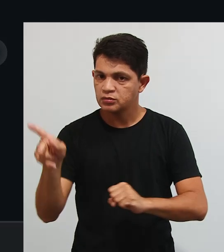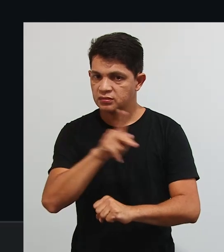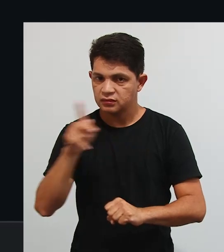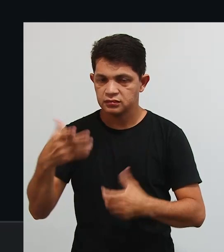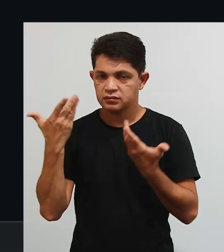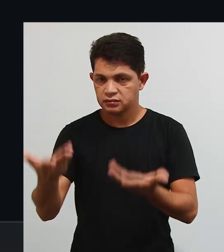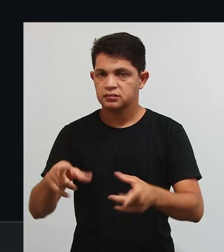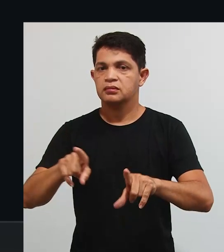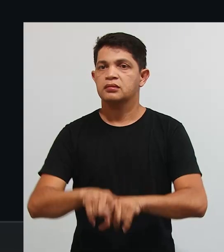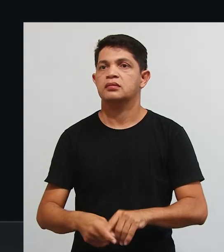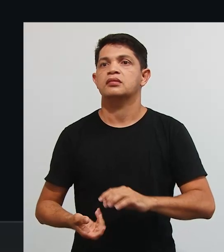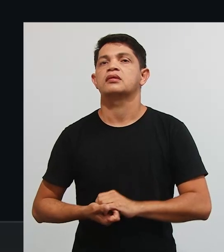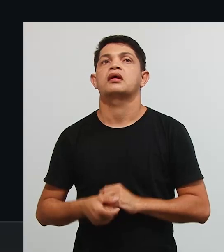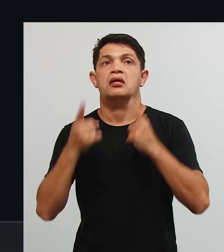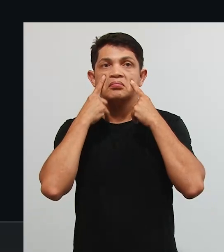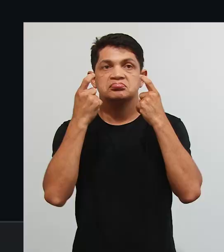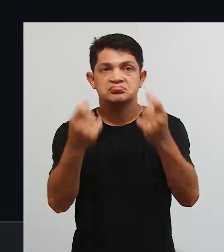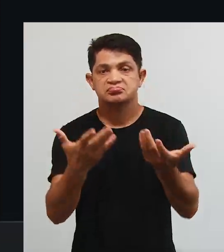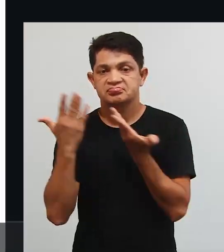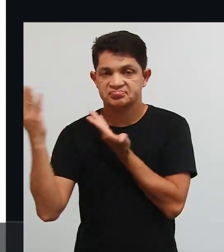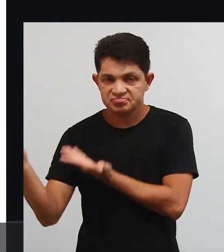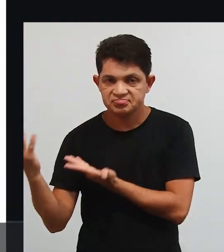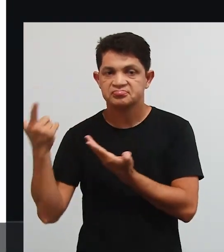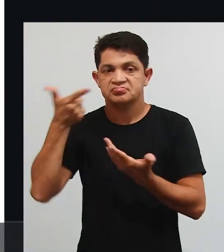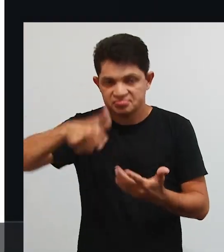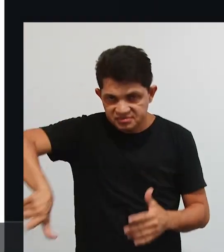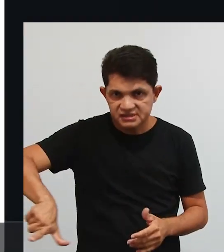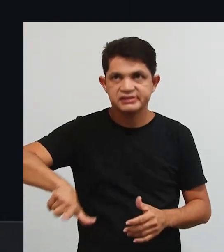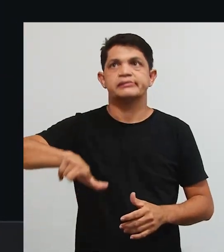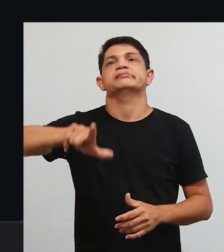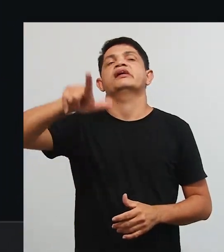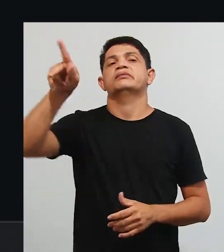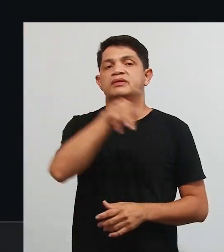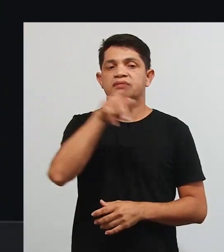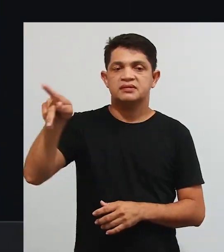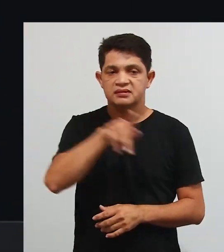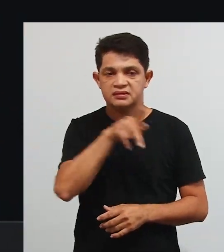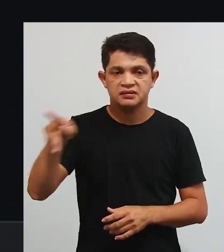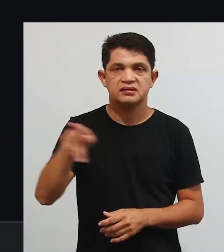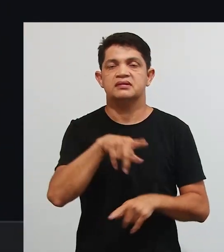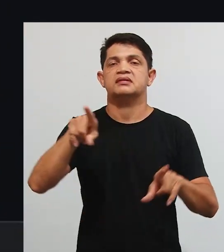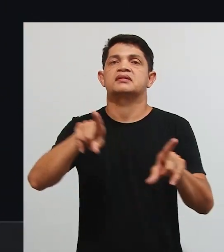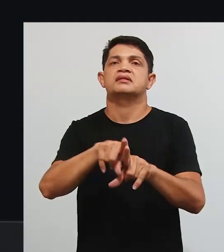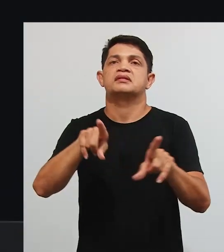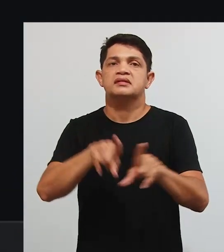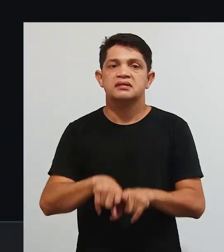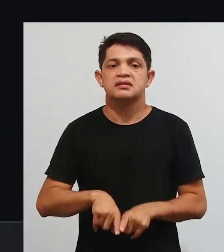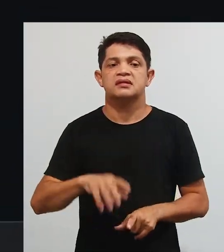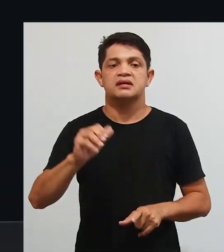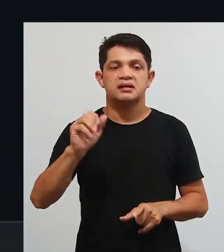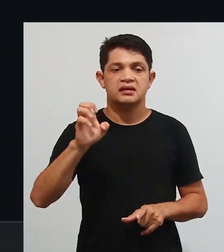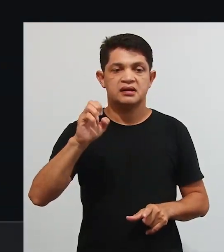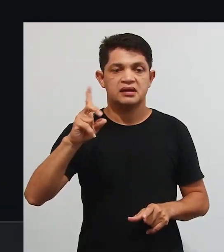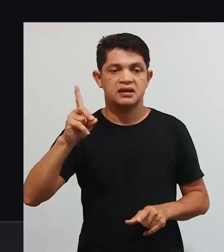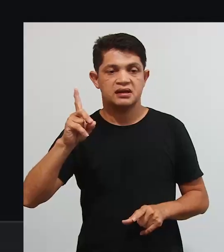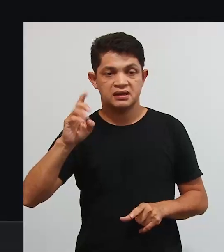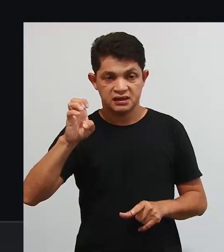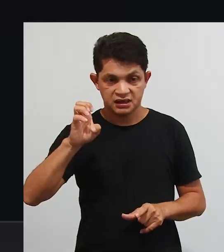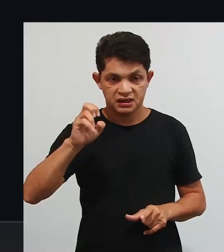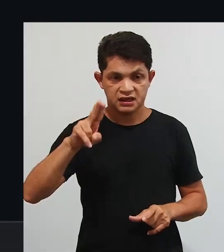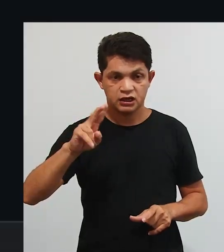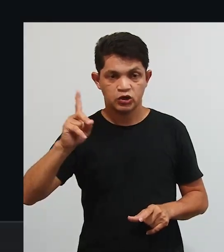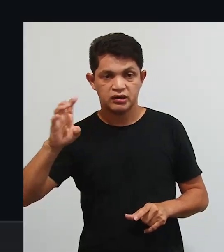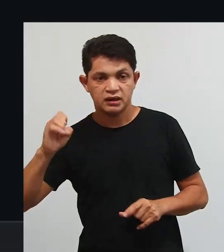que você achar interessante. Nós temos mais professores. Nós temos o professor Euliene, que vai trabalhar a